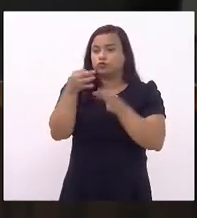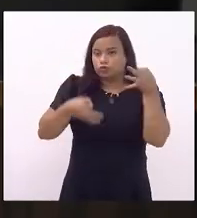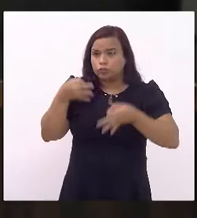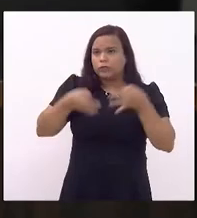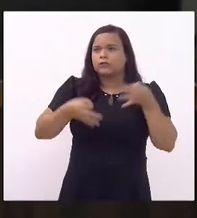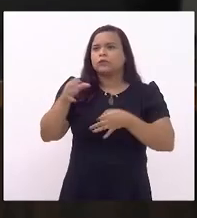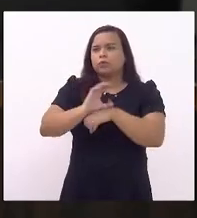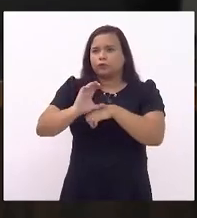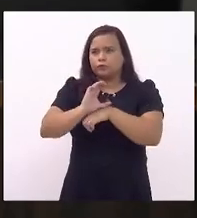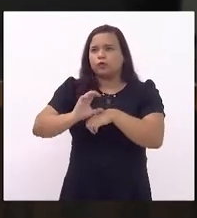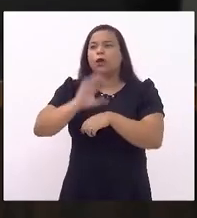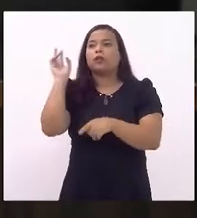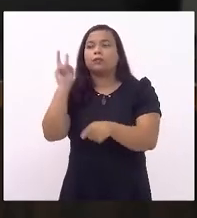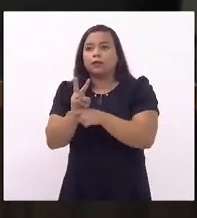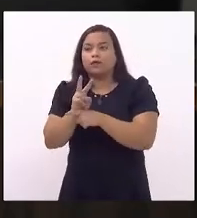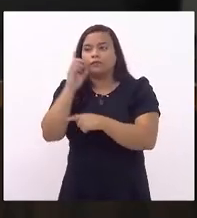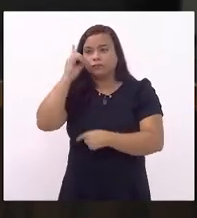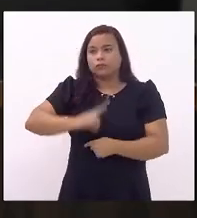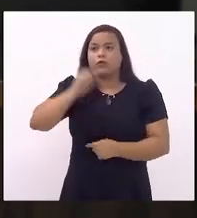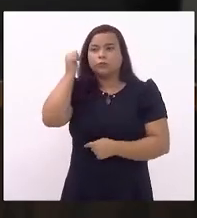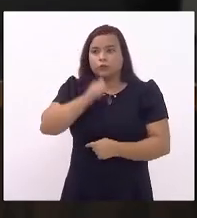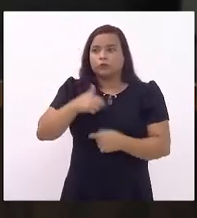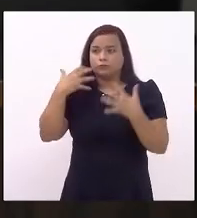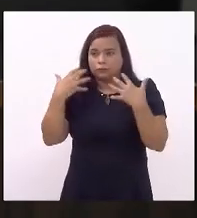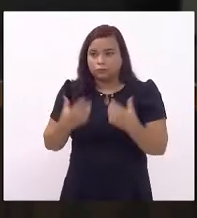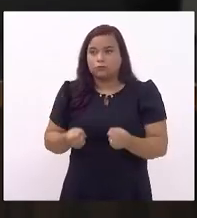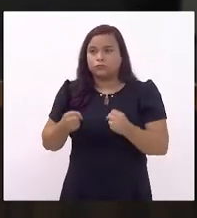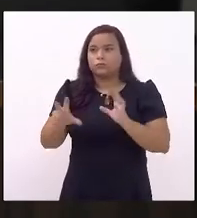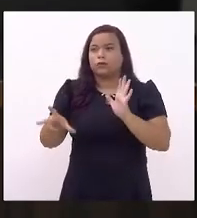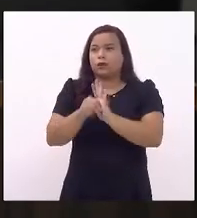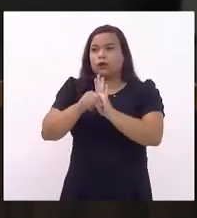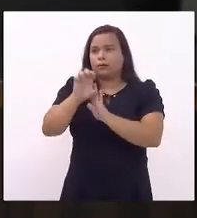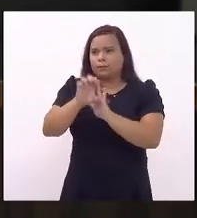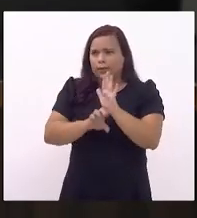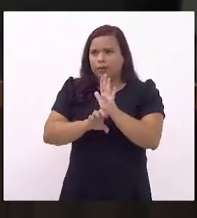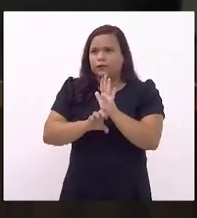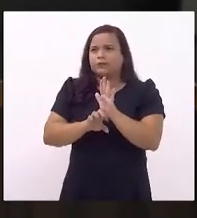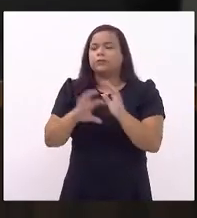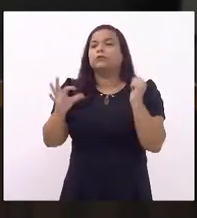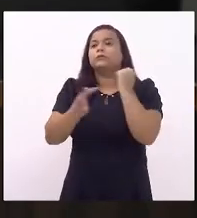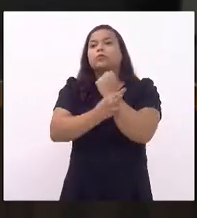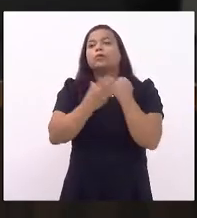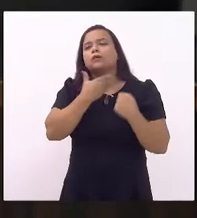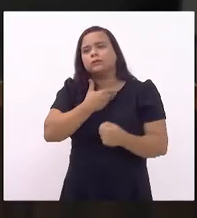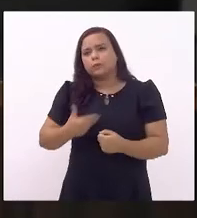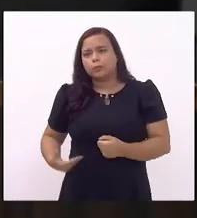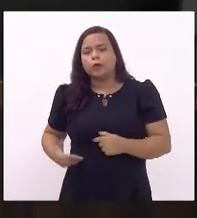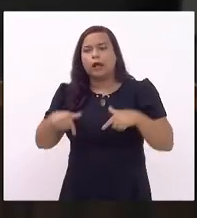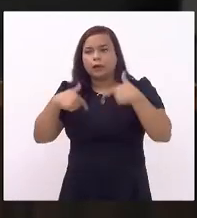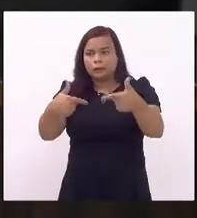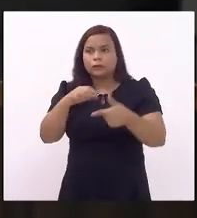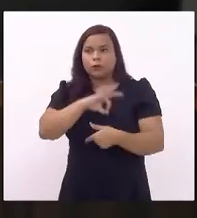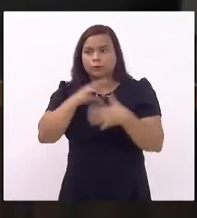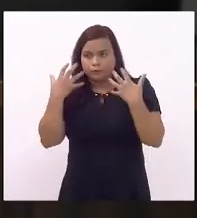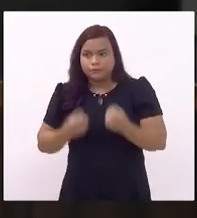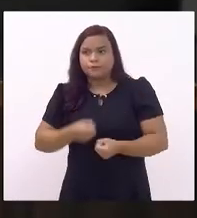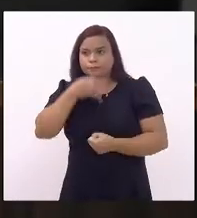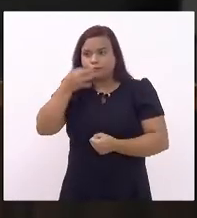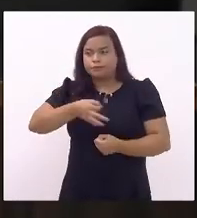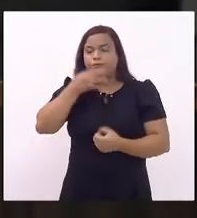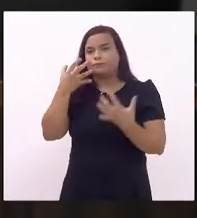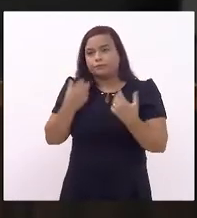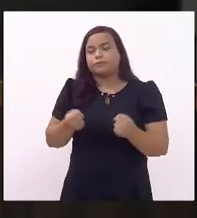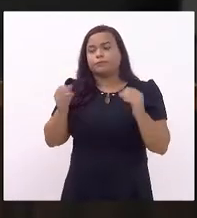mulher favorável com emendas. Segurança pública e assunto de polícia favorável de orçamento, finanças, fiscalização financeira e